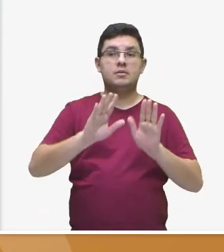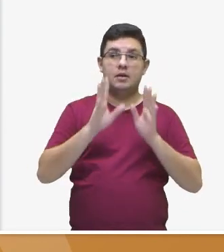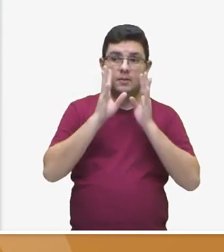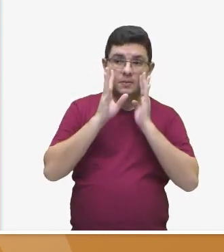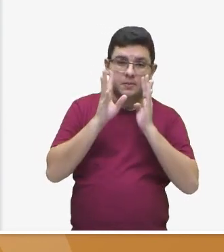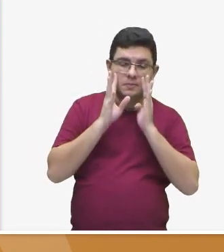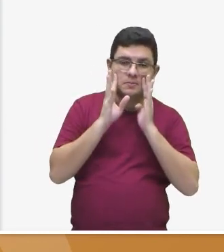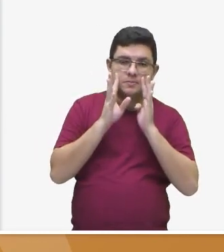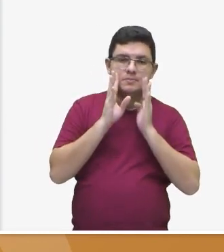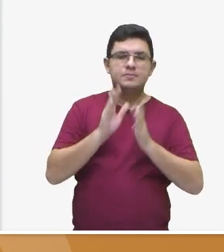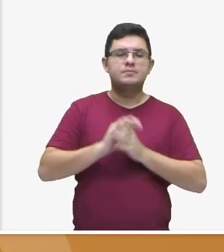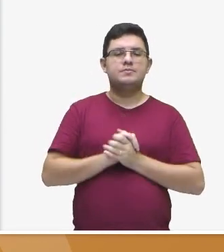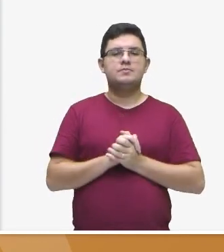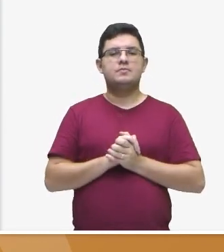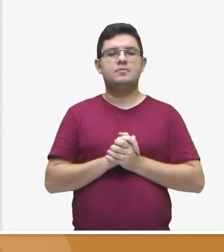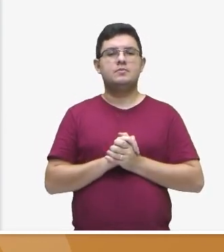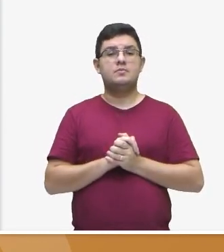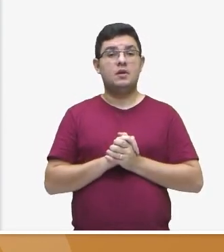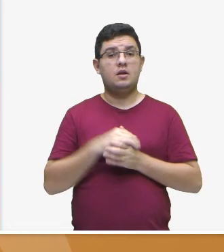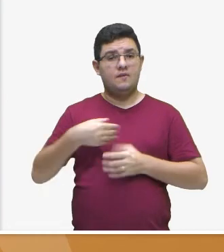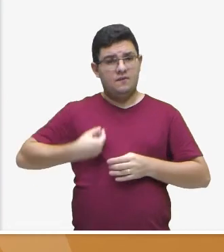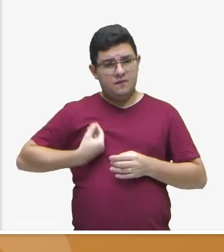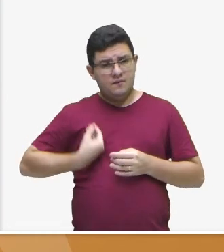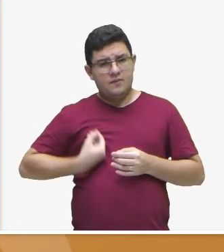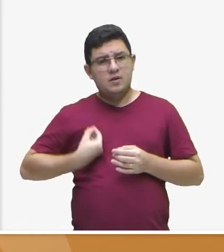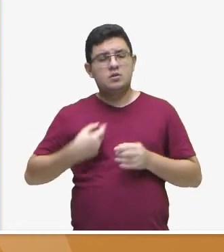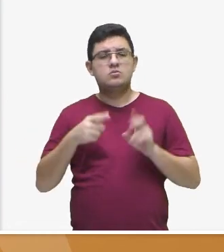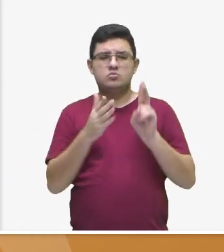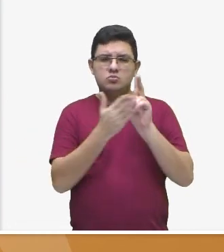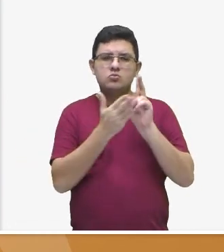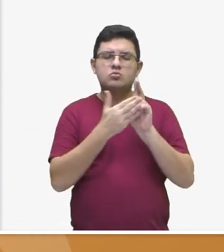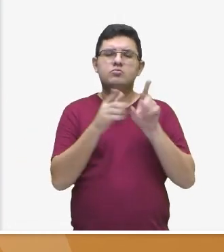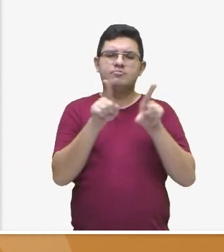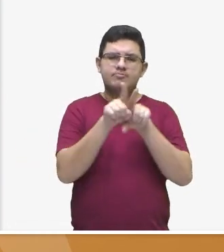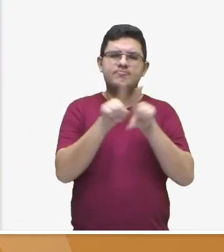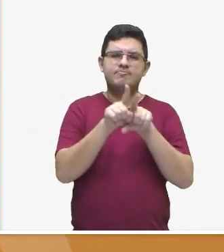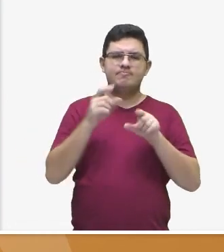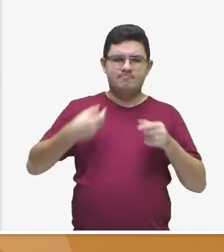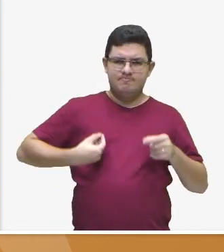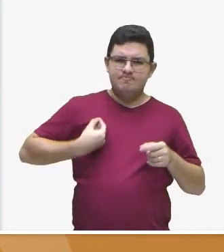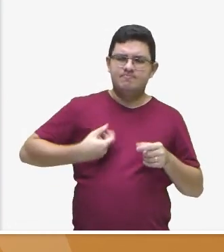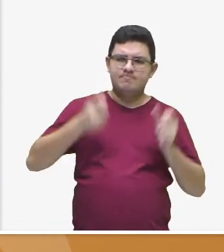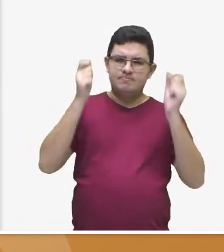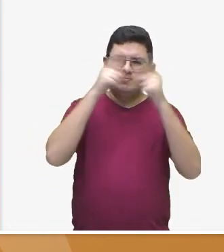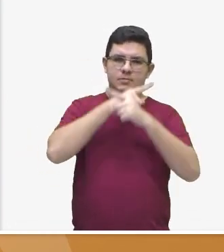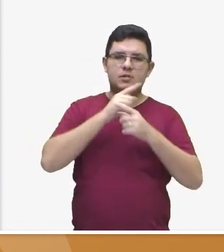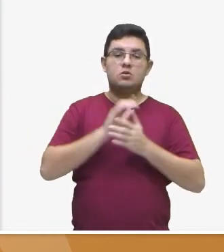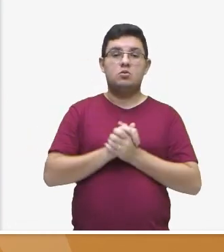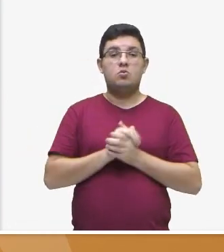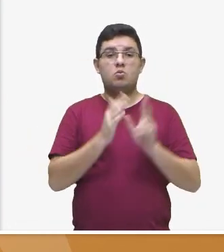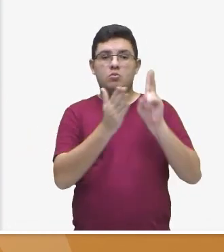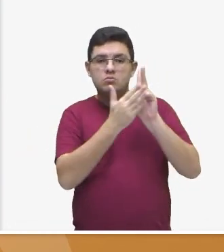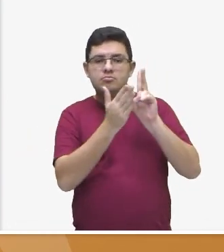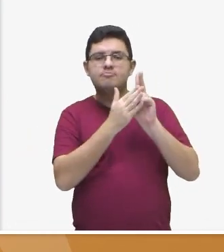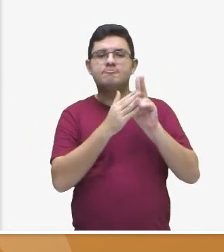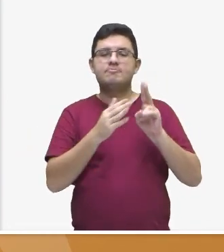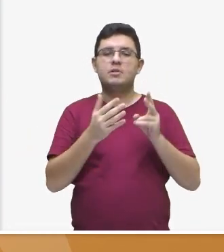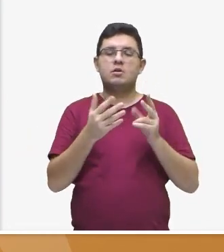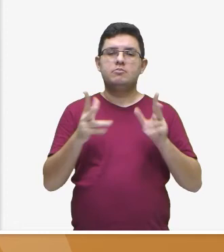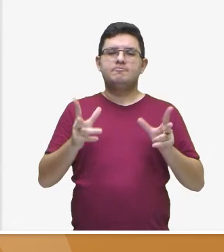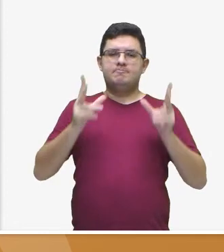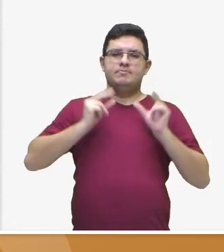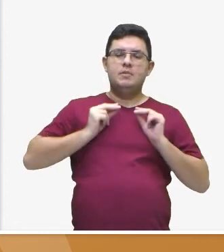merecendo cuidado, e a vida e a cultura indígena também. Os índios do Brasil merecem respeito,